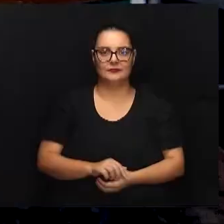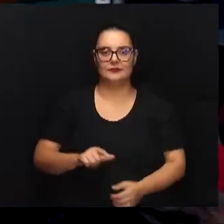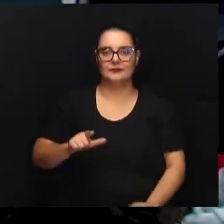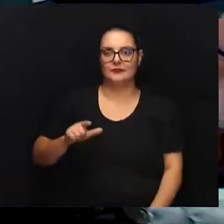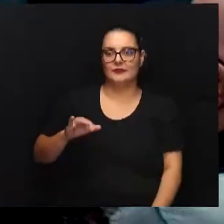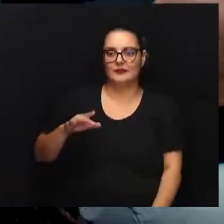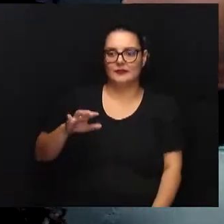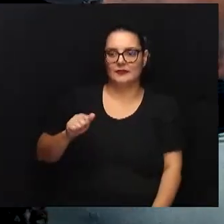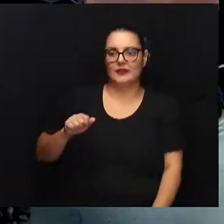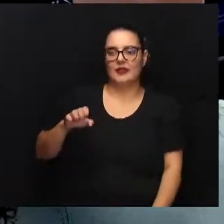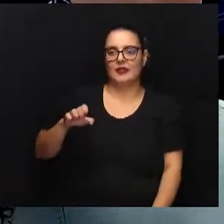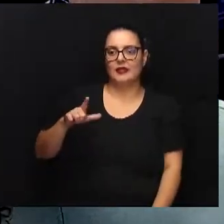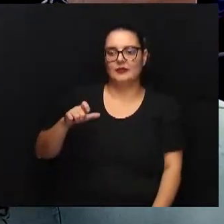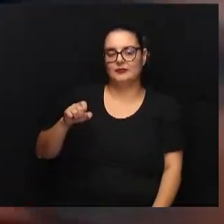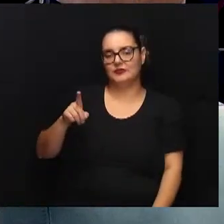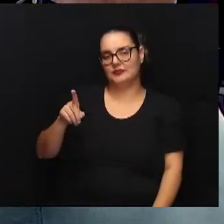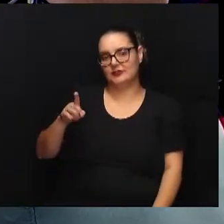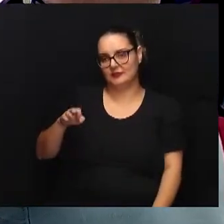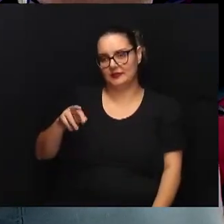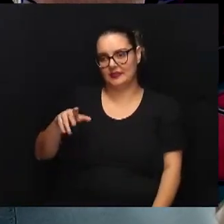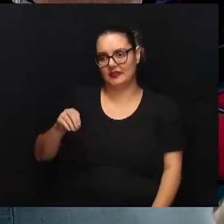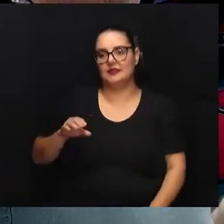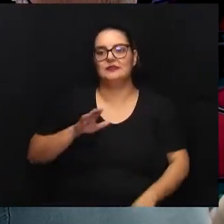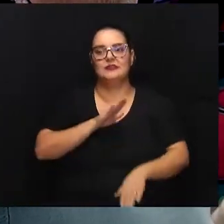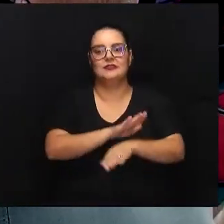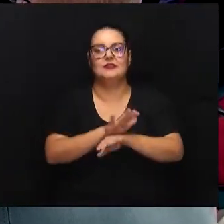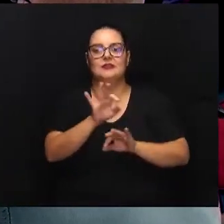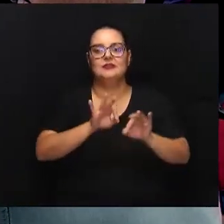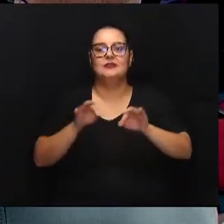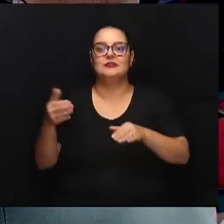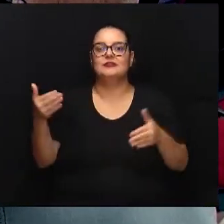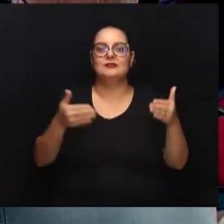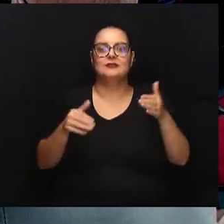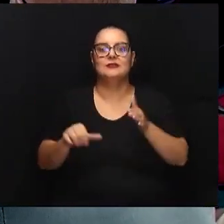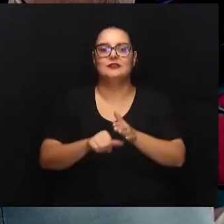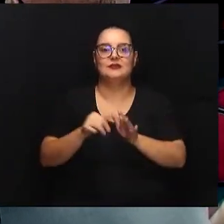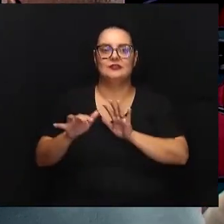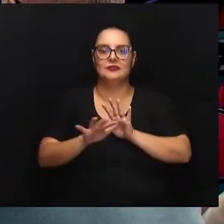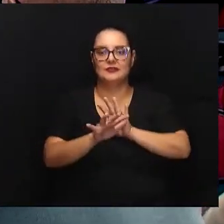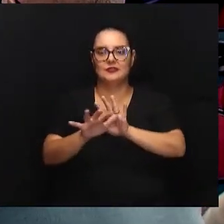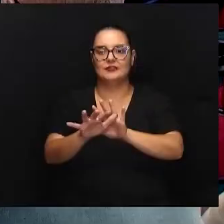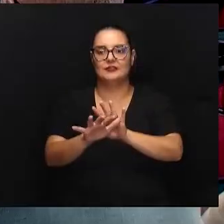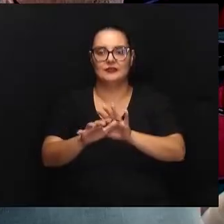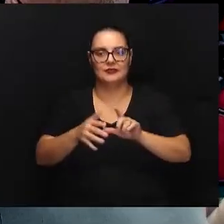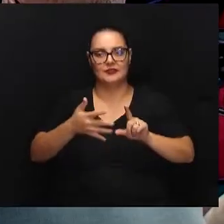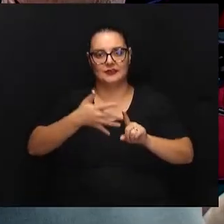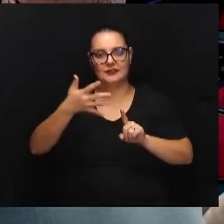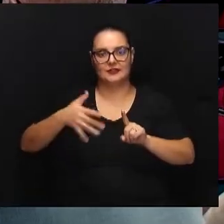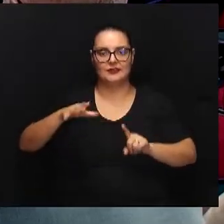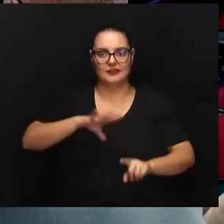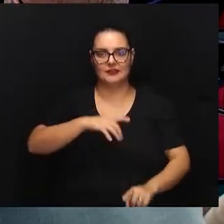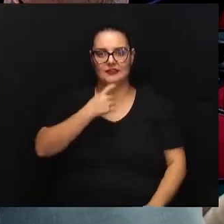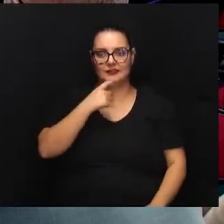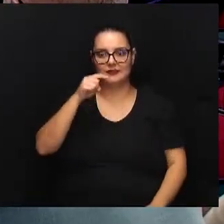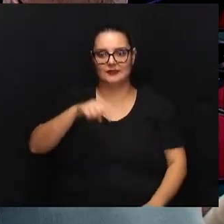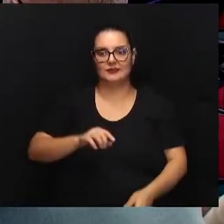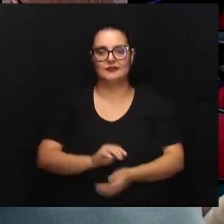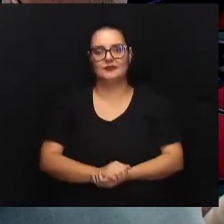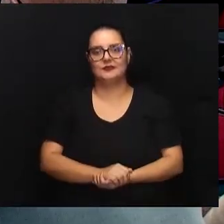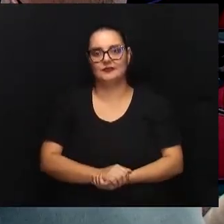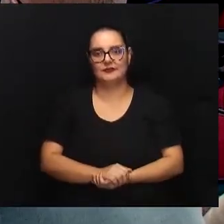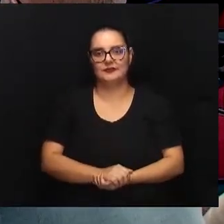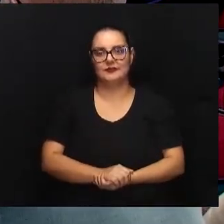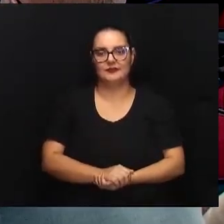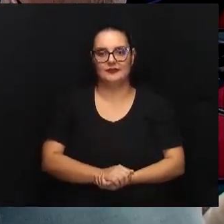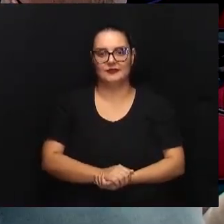Ficou um pouco abafado, eu vou repetir. Lúcia Castro é do Aos Brados, também ajudou na organização e participou da primeira parada LGBT